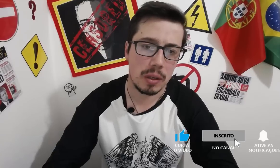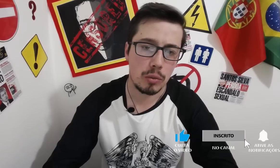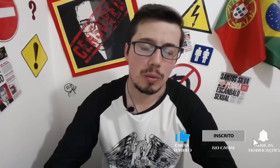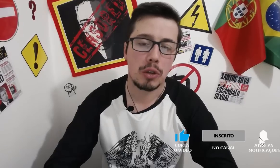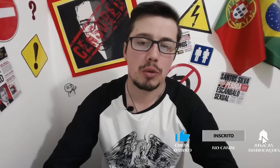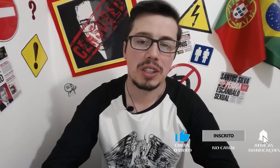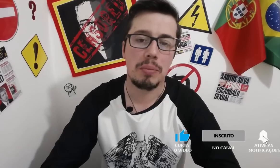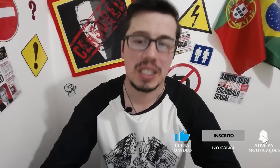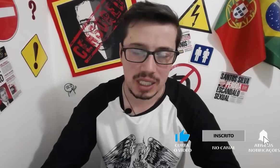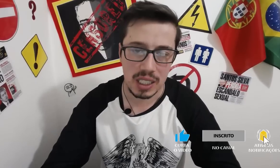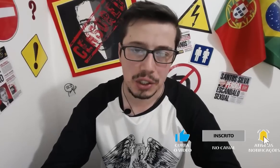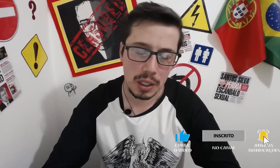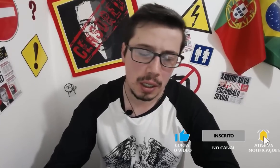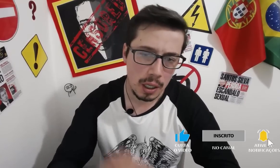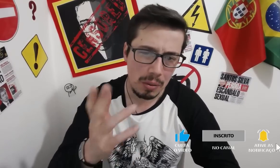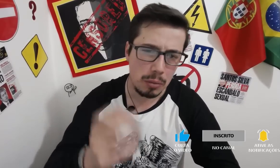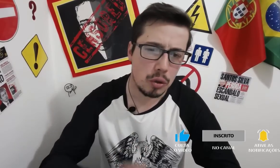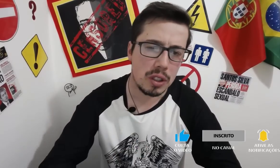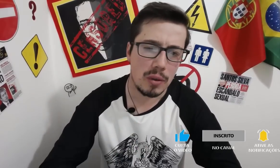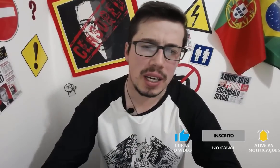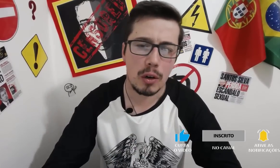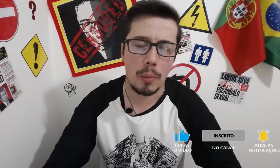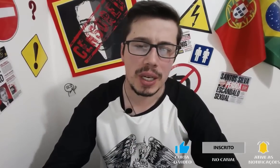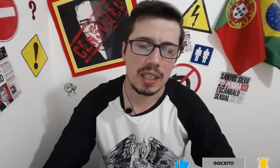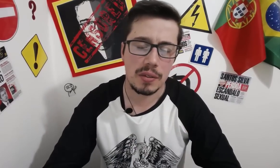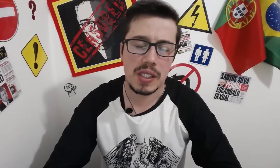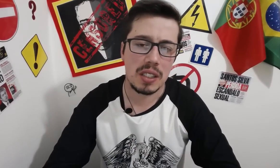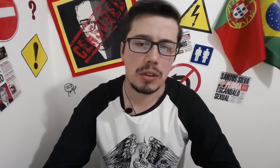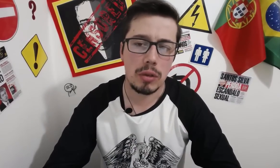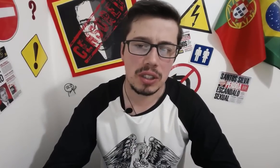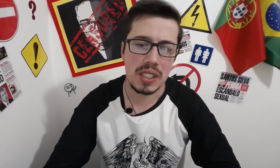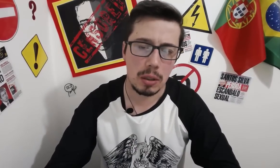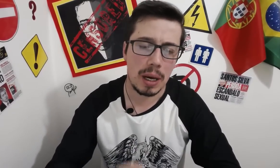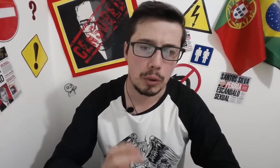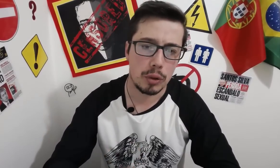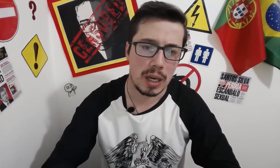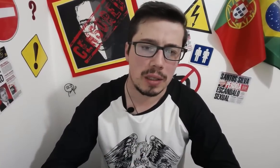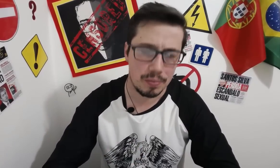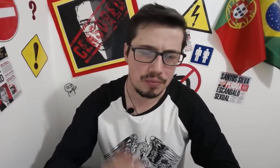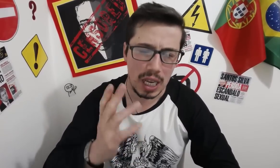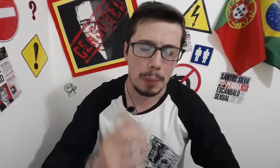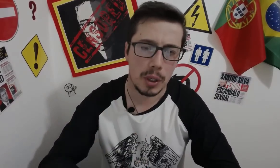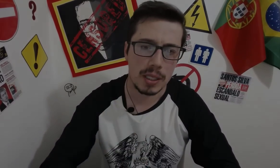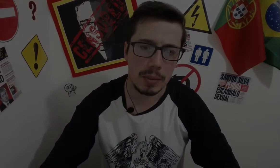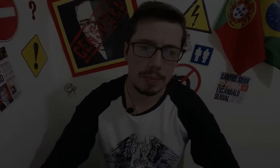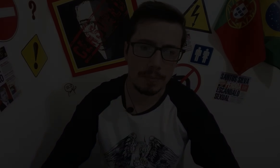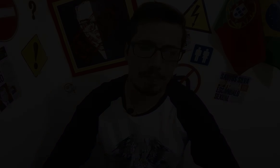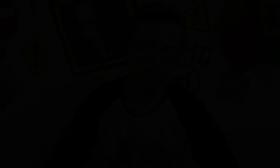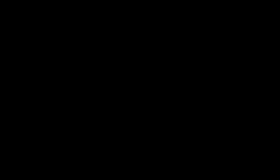porque vivemos numa altura de mentiras. Vamos continuar a acompanhar a visita de Lula da Silva a Portugal. Até à próxima.